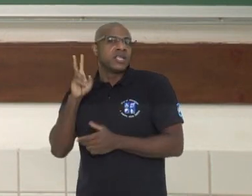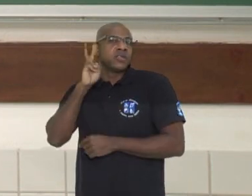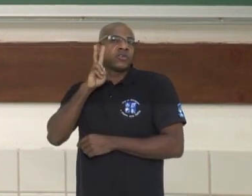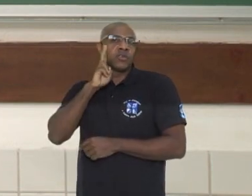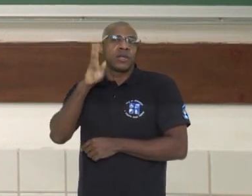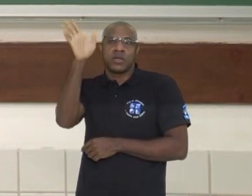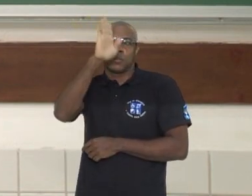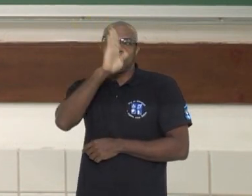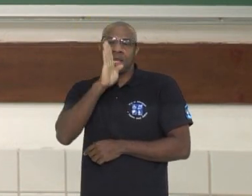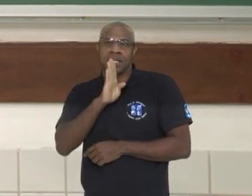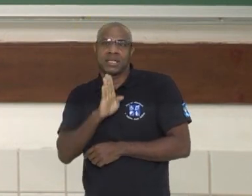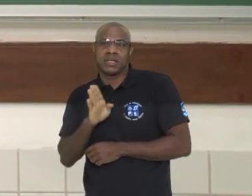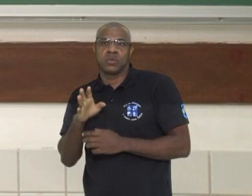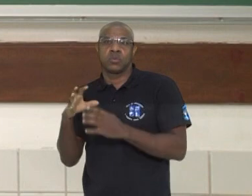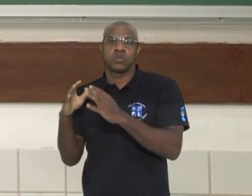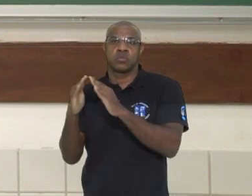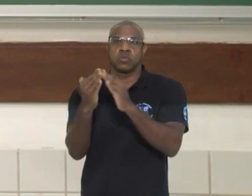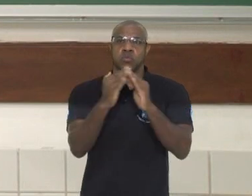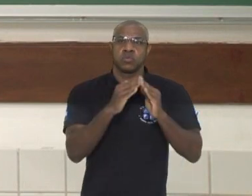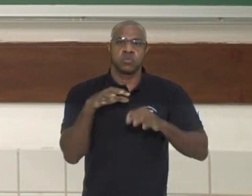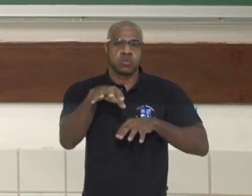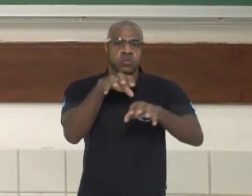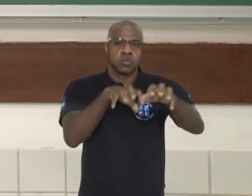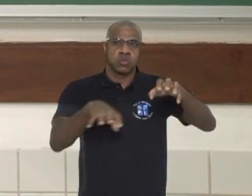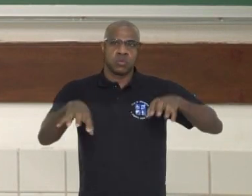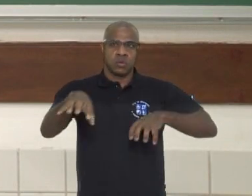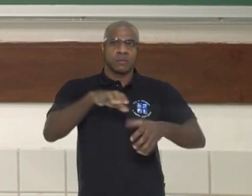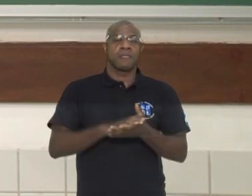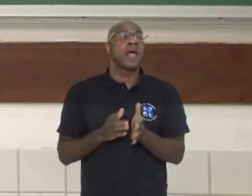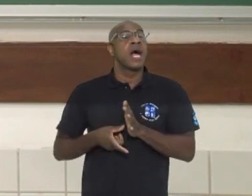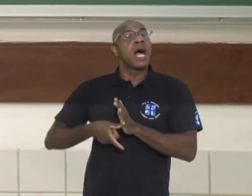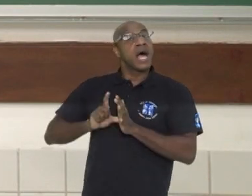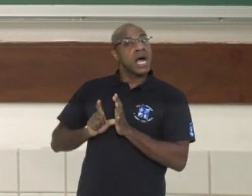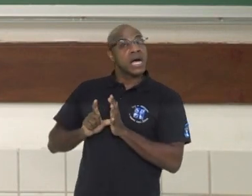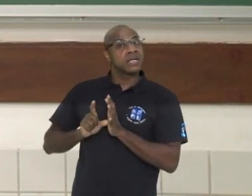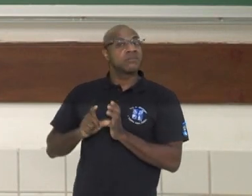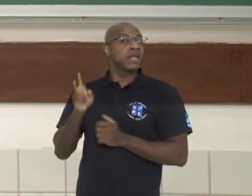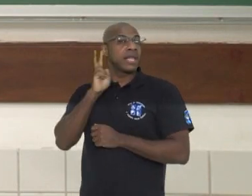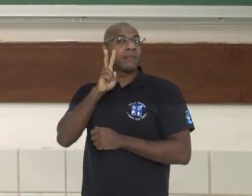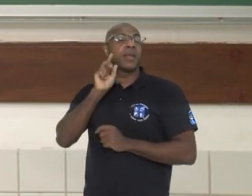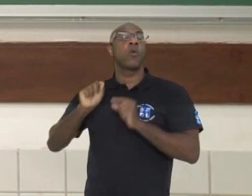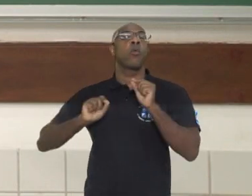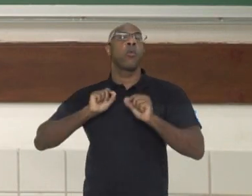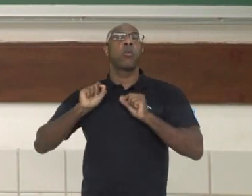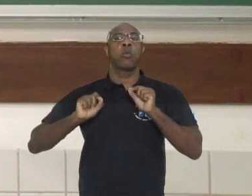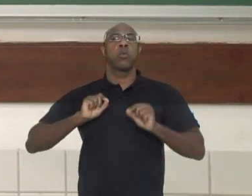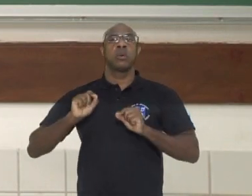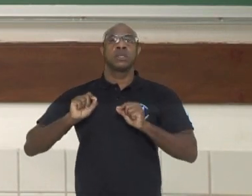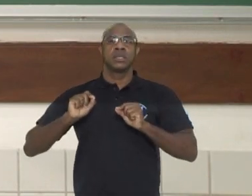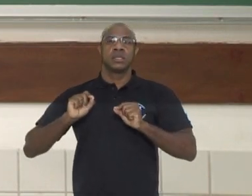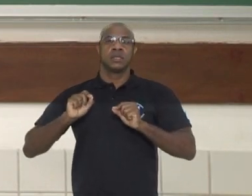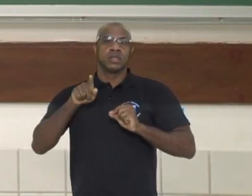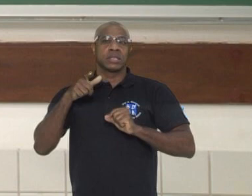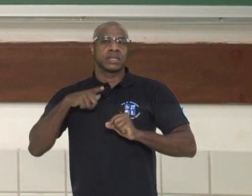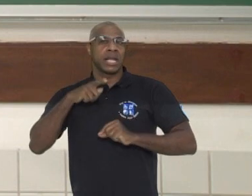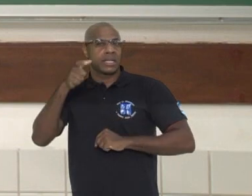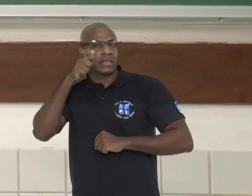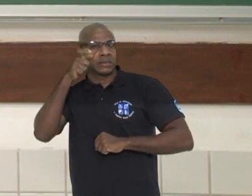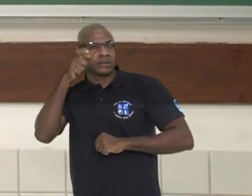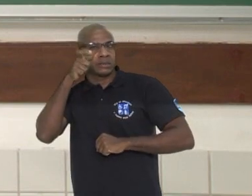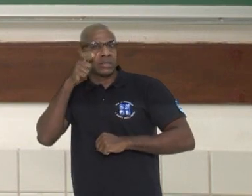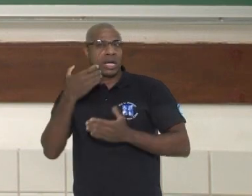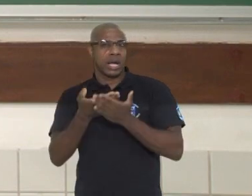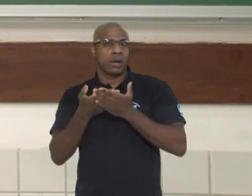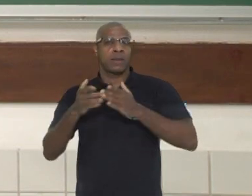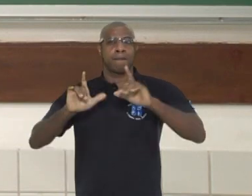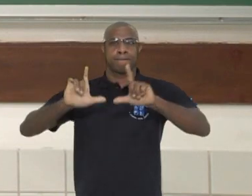Antes de nós irmos para o conteúdo dessa aula, eu quero te lembrar, tá? Você que está assistindo as aulas pela